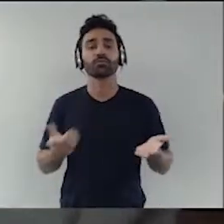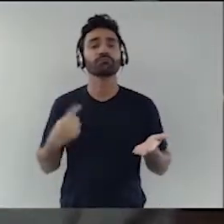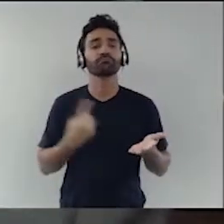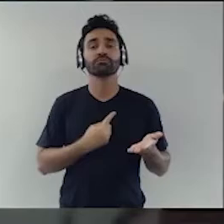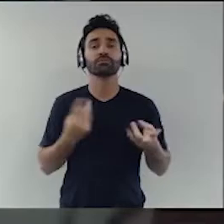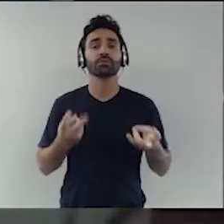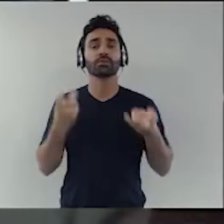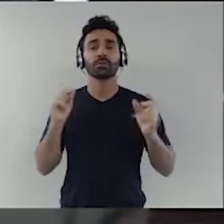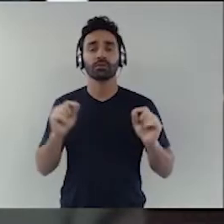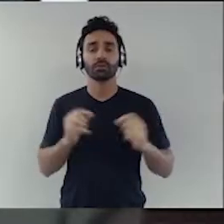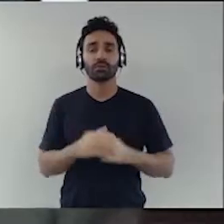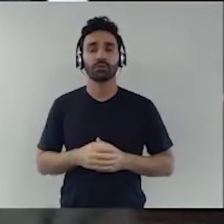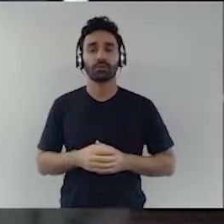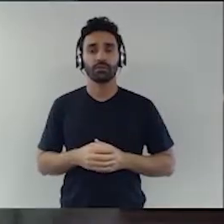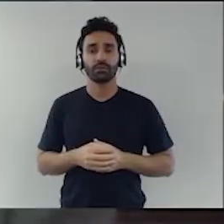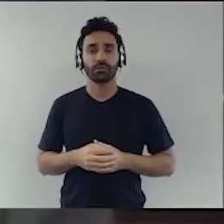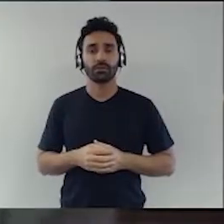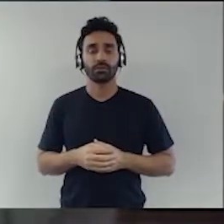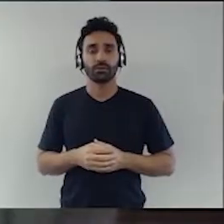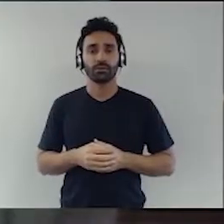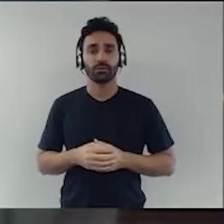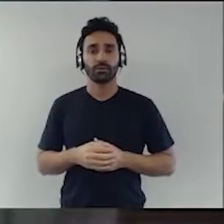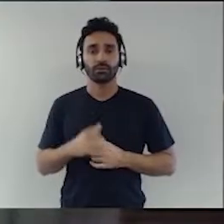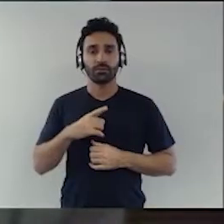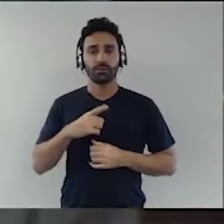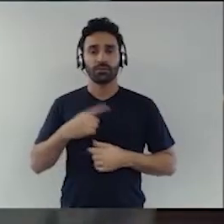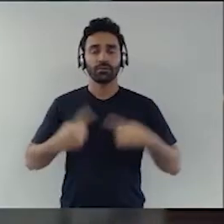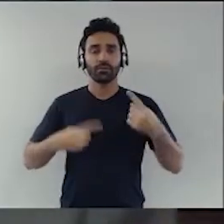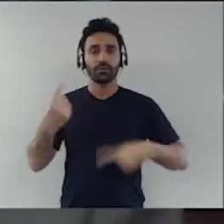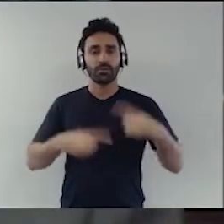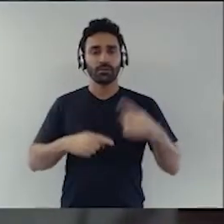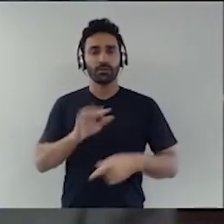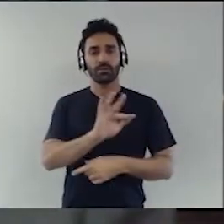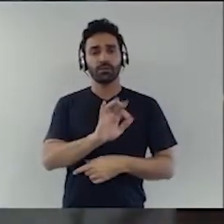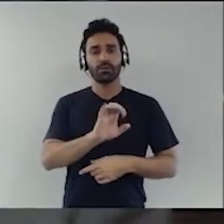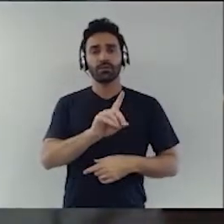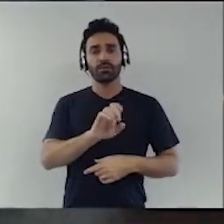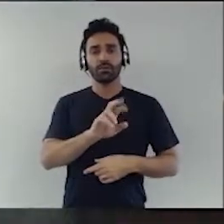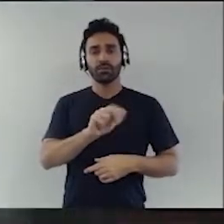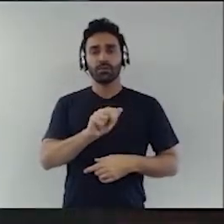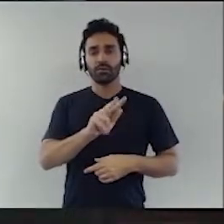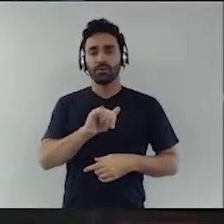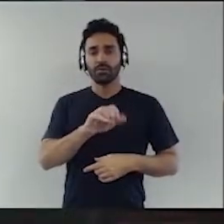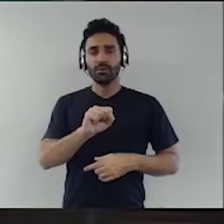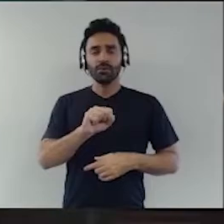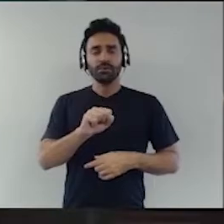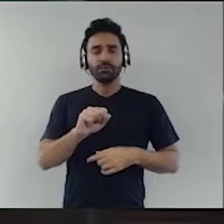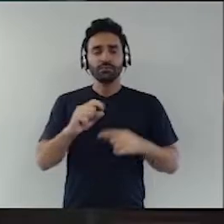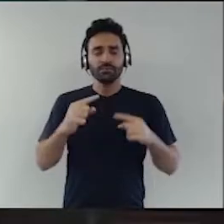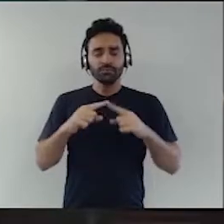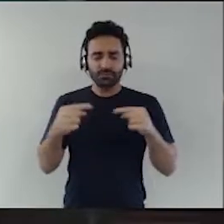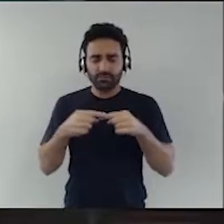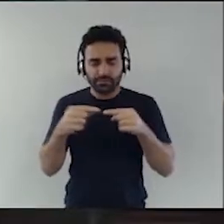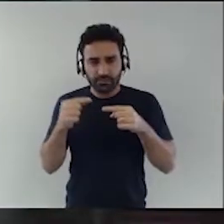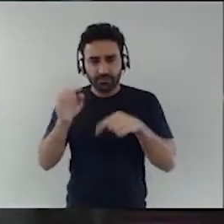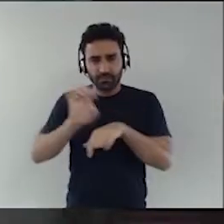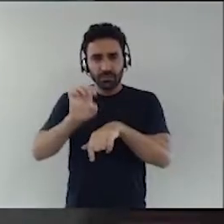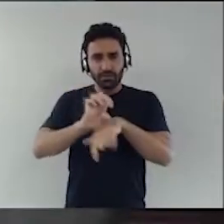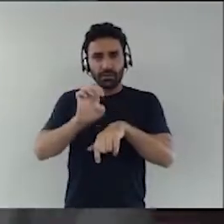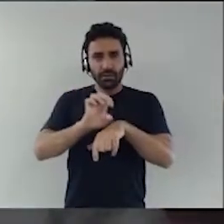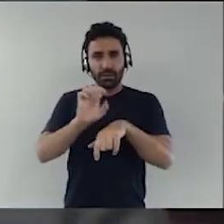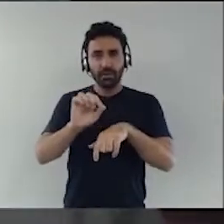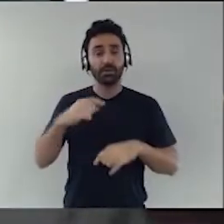Nós temos visto discutir federalismo, mas um federalismo que puxa para os estados. E a